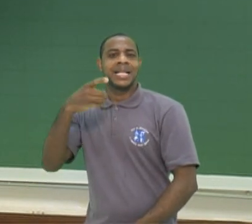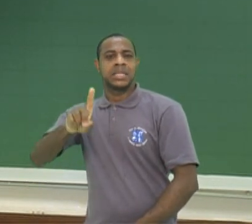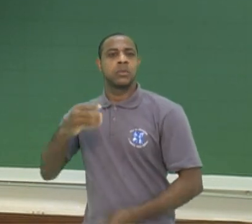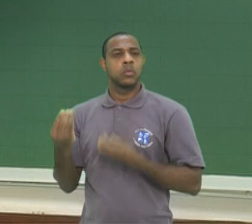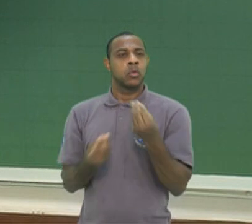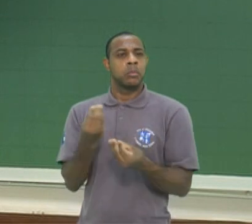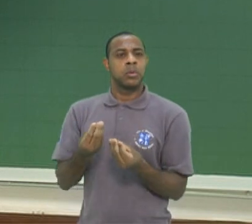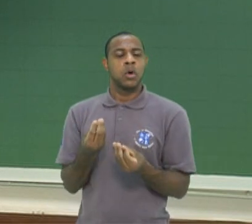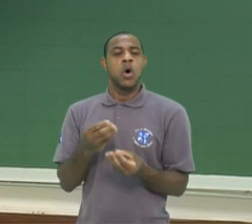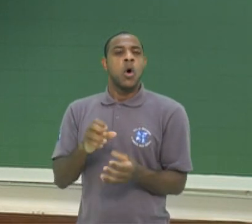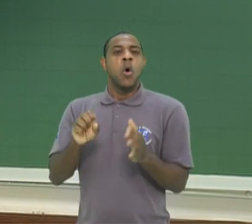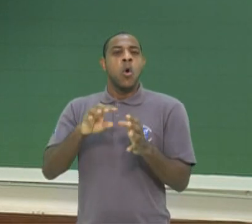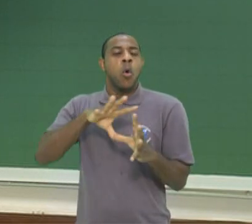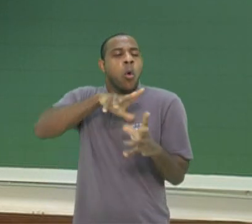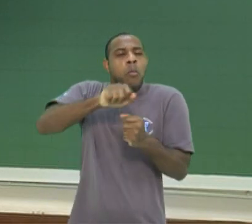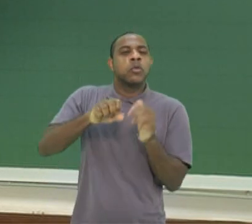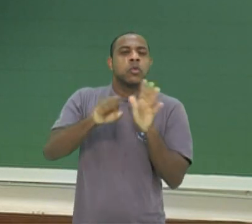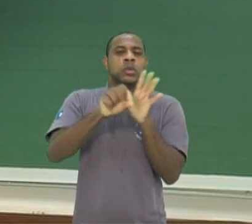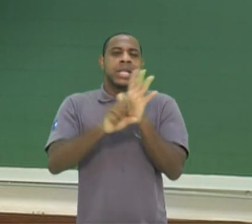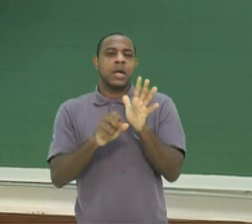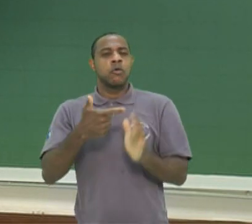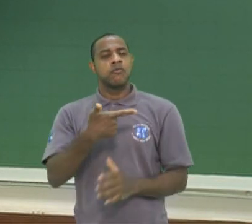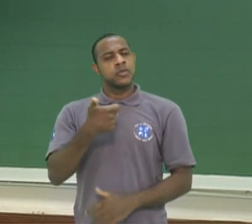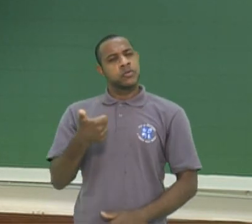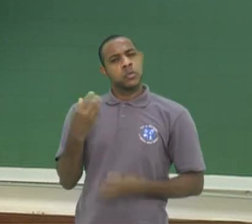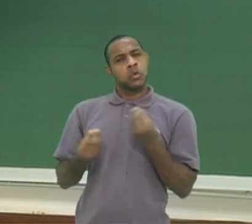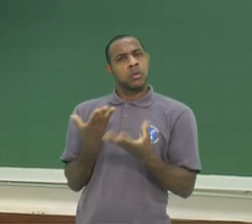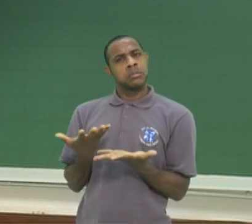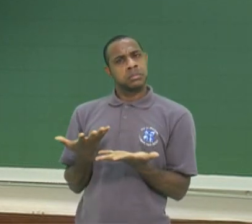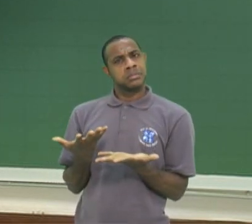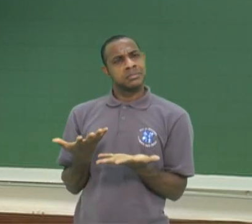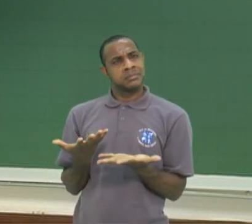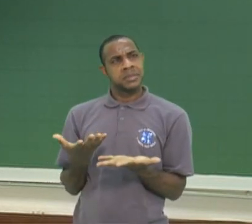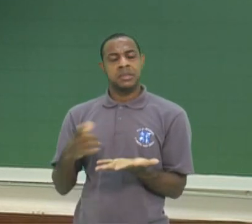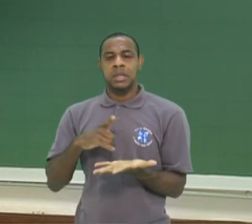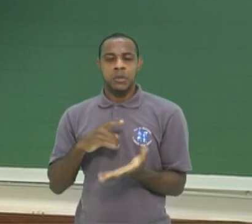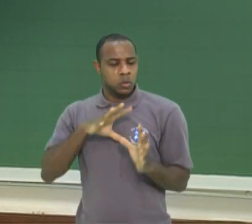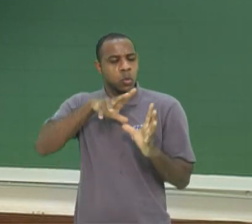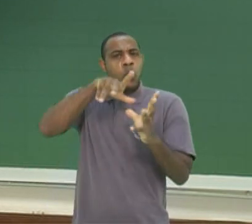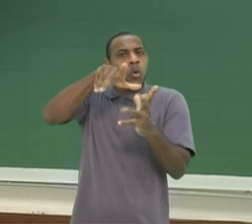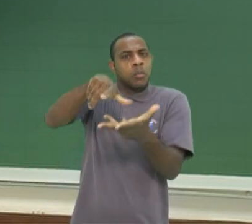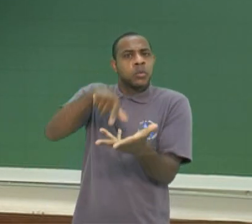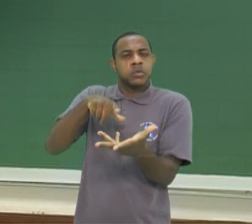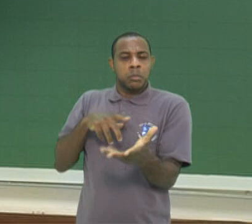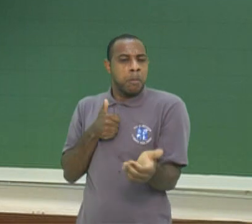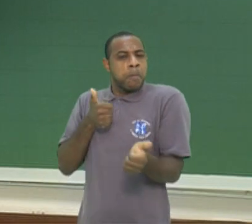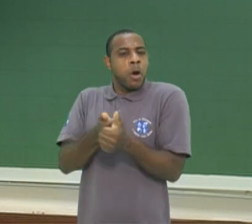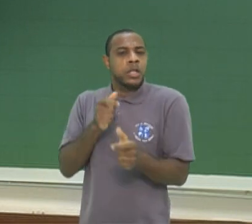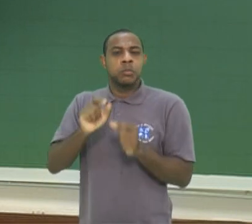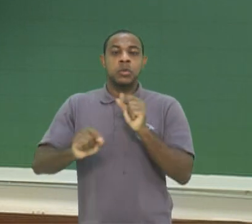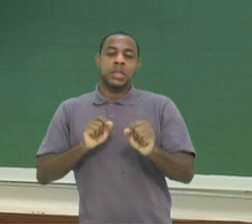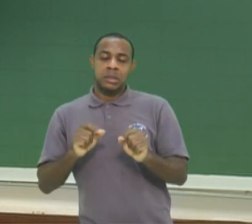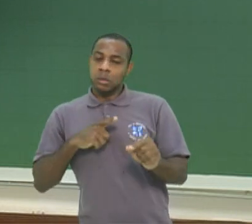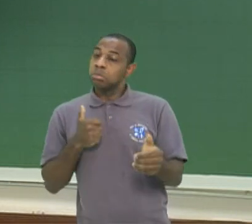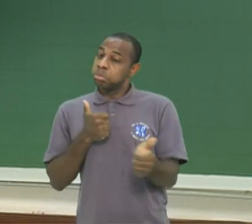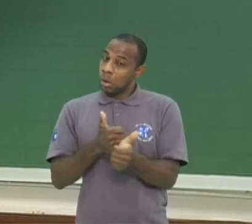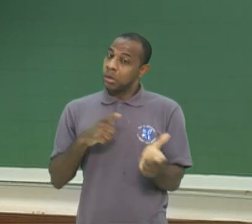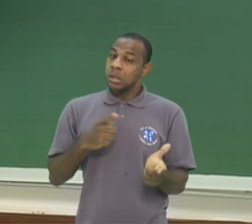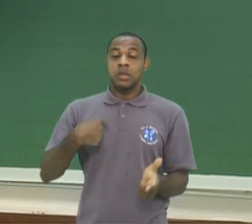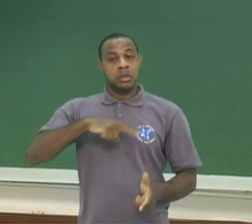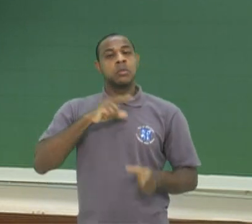no século XXI, nós estamos muito conectados, nós estamos próximos, a gente